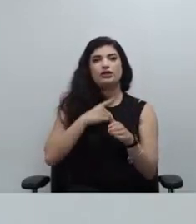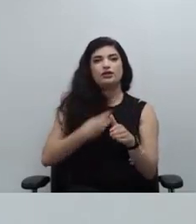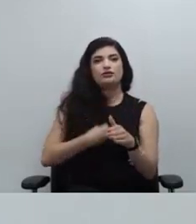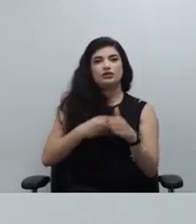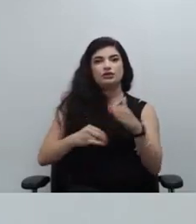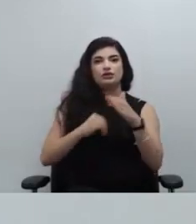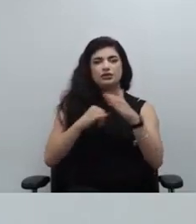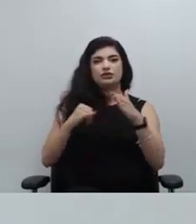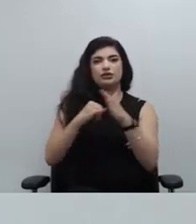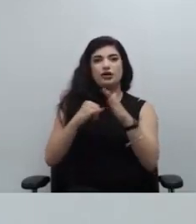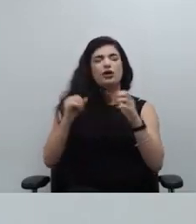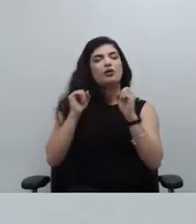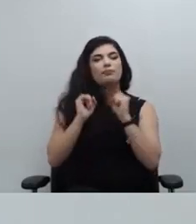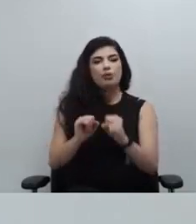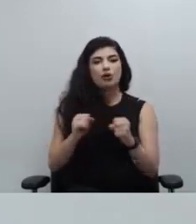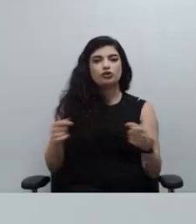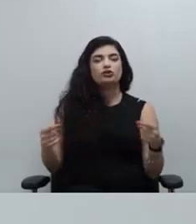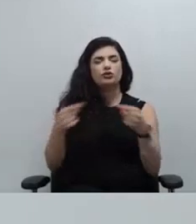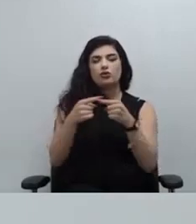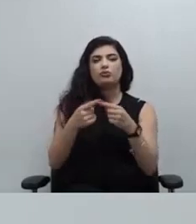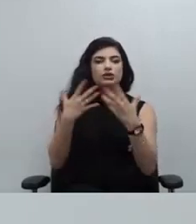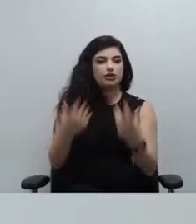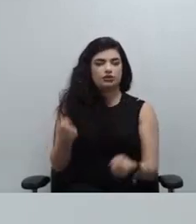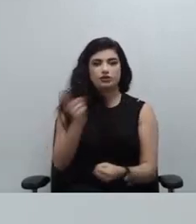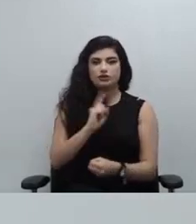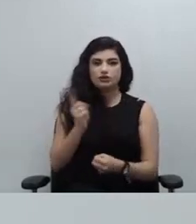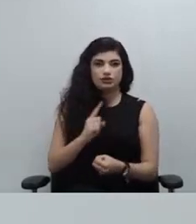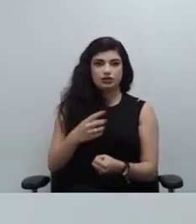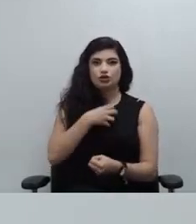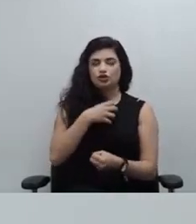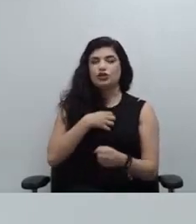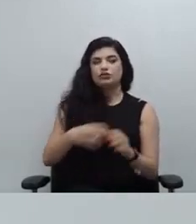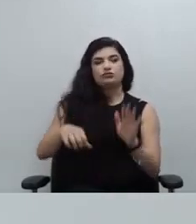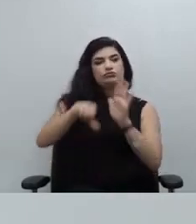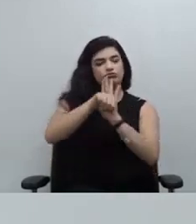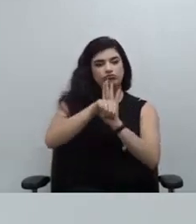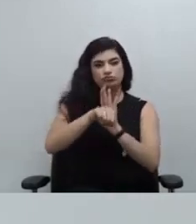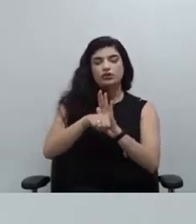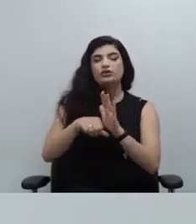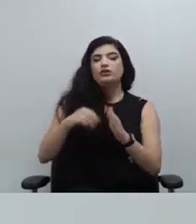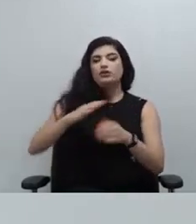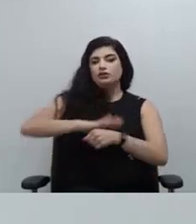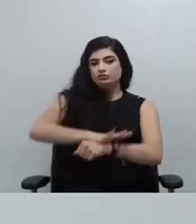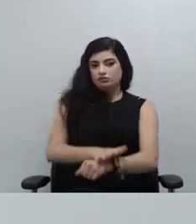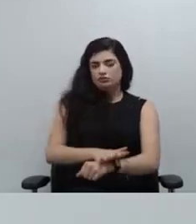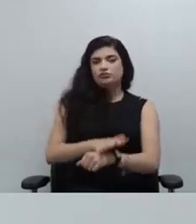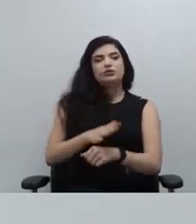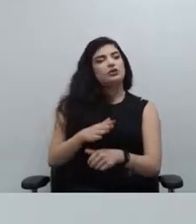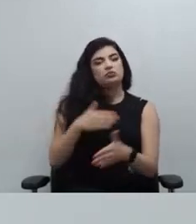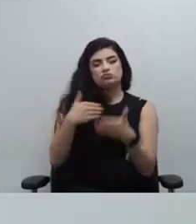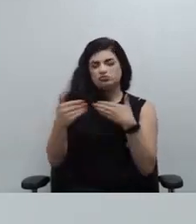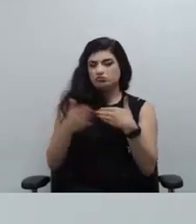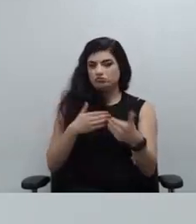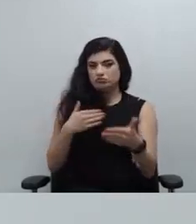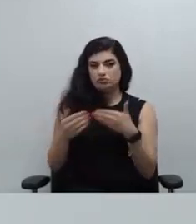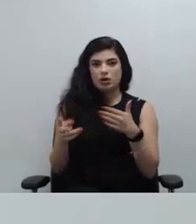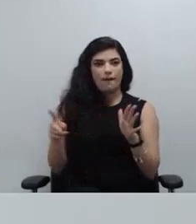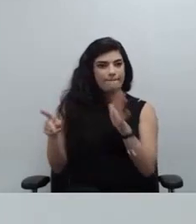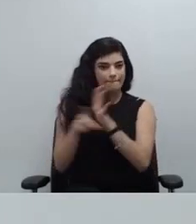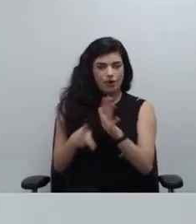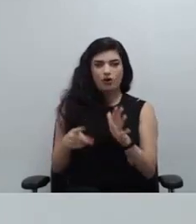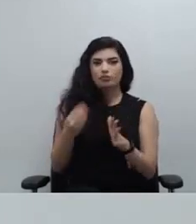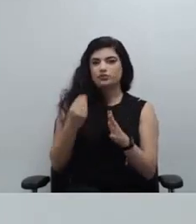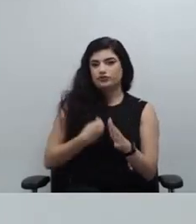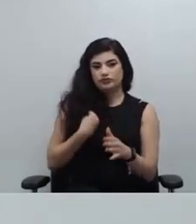instituição, poderia acarretar inaceitável e inadequada discriminação. Por outro lado, nada impede, como vem ocorrendo em inúmeras situações,